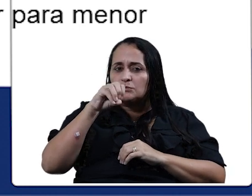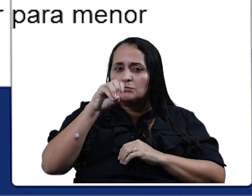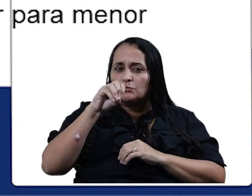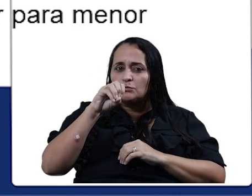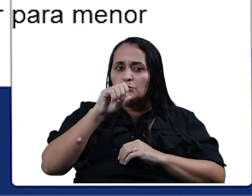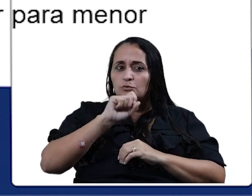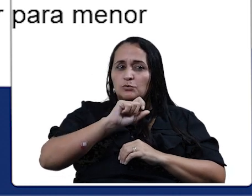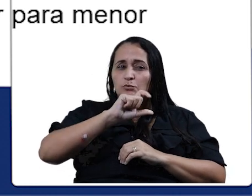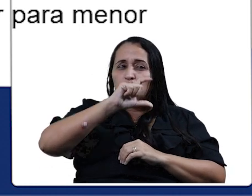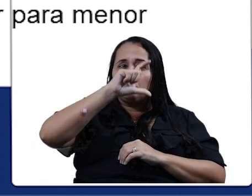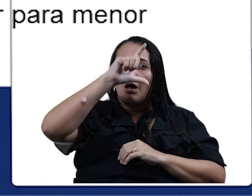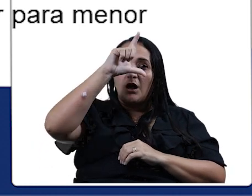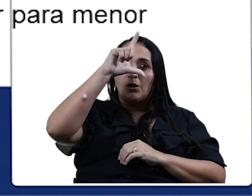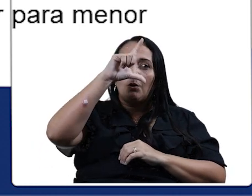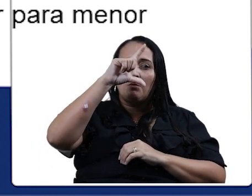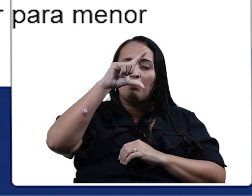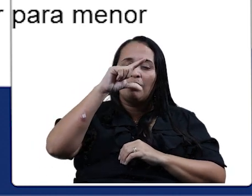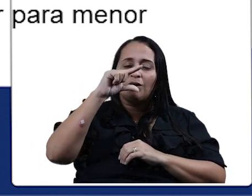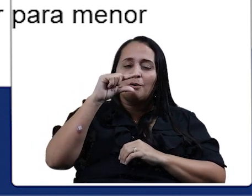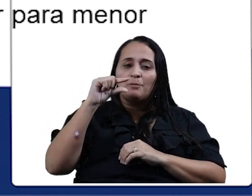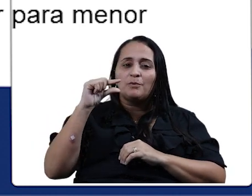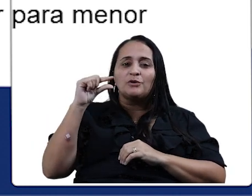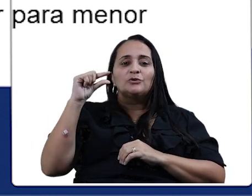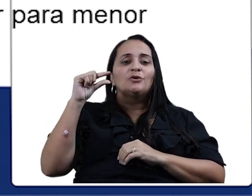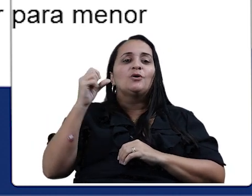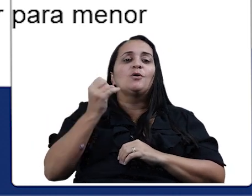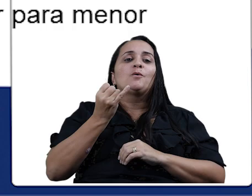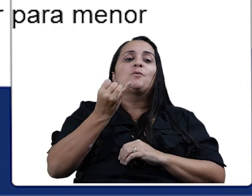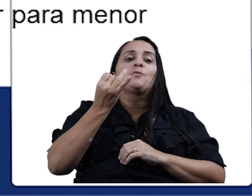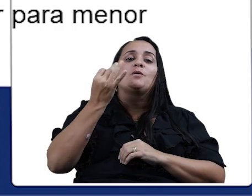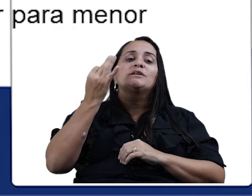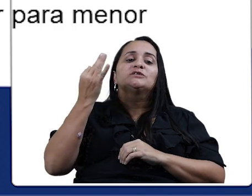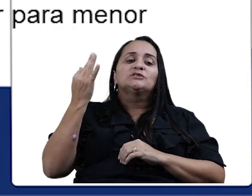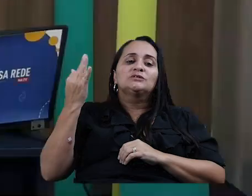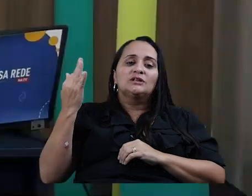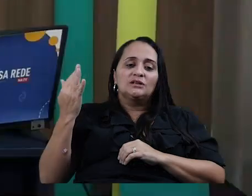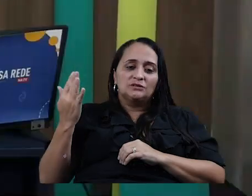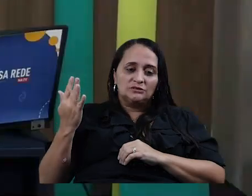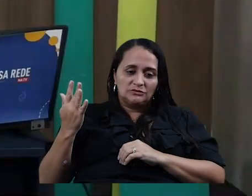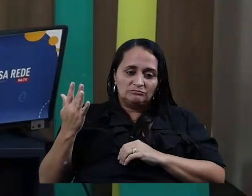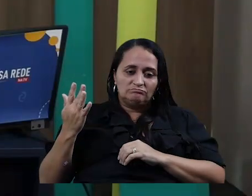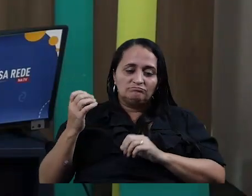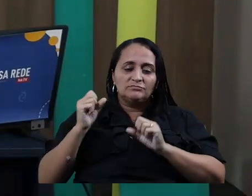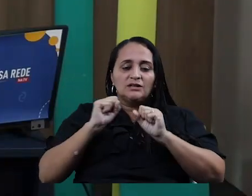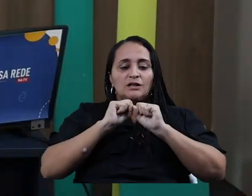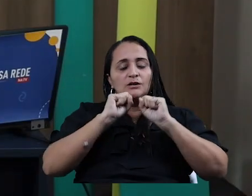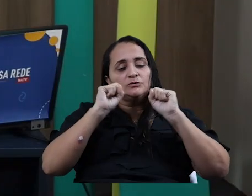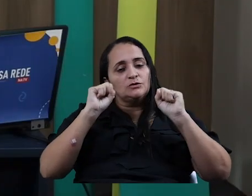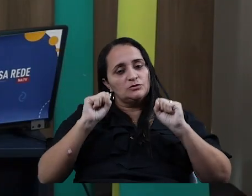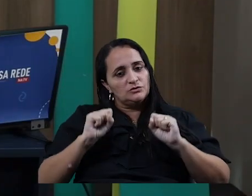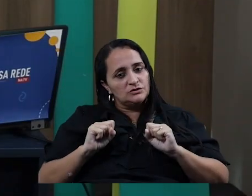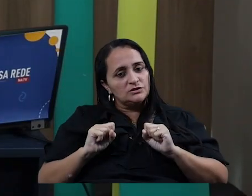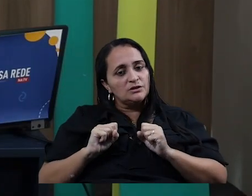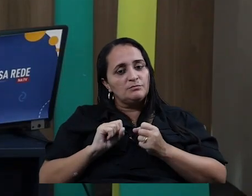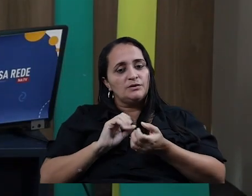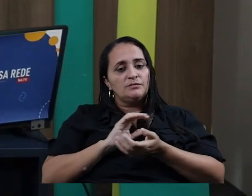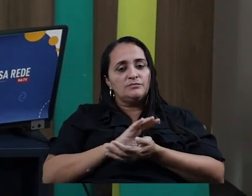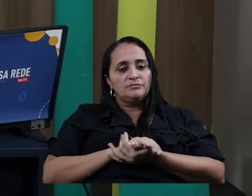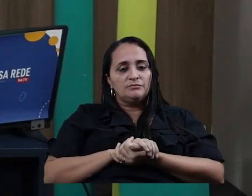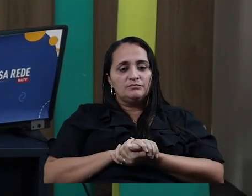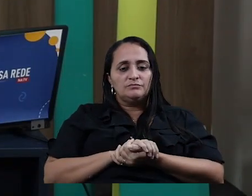para menor quantidade. E isso é que foi o grande salto do nosso sistema posicional, tá